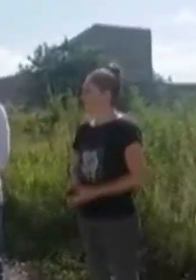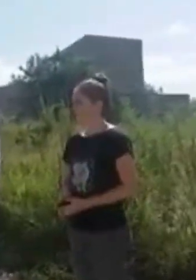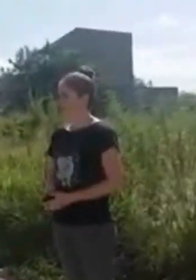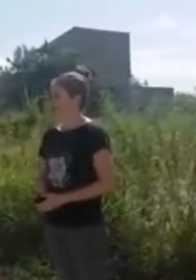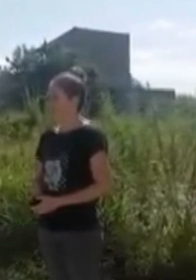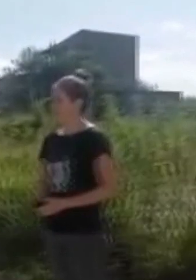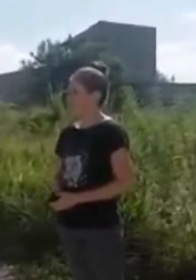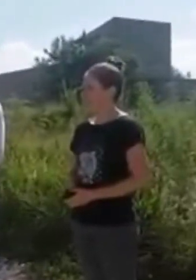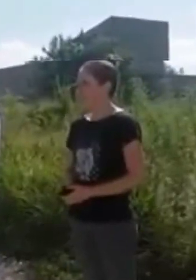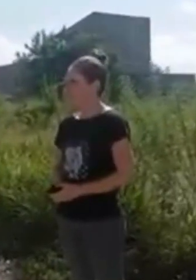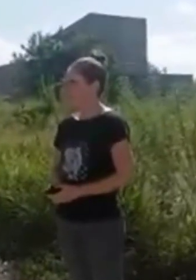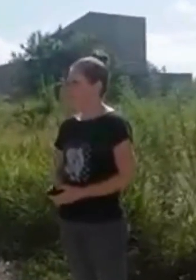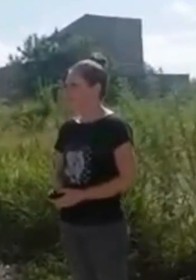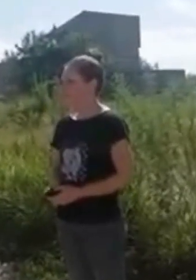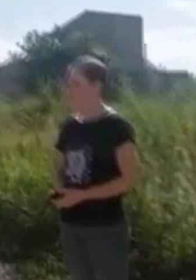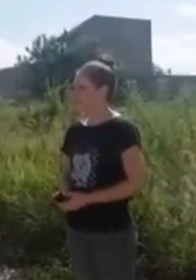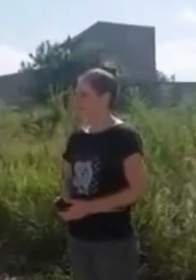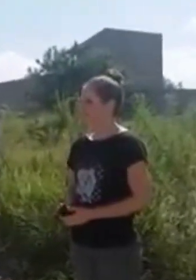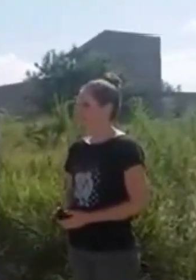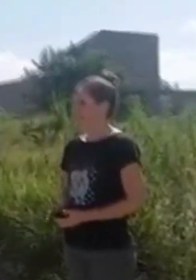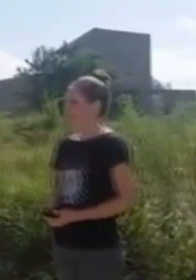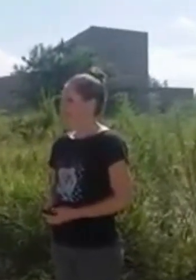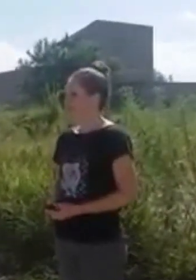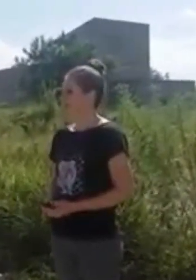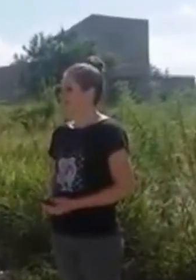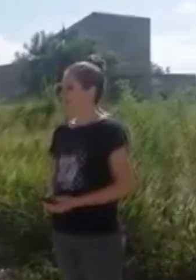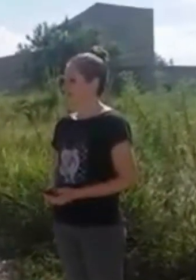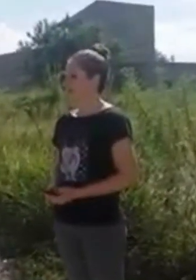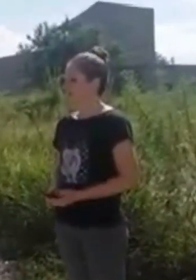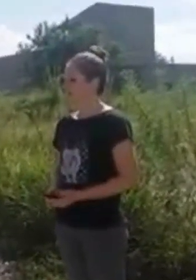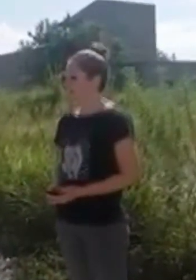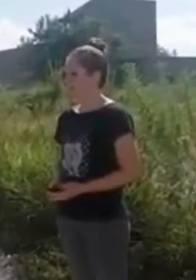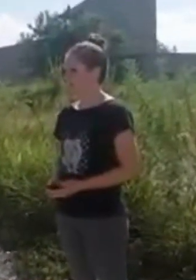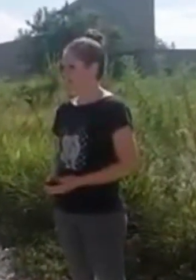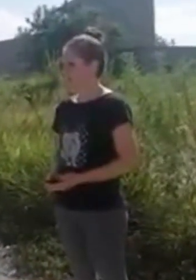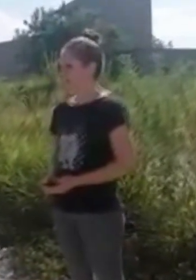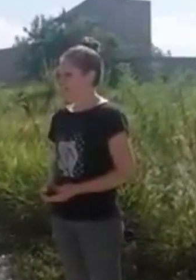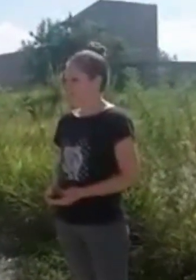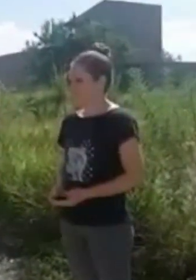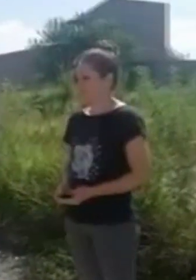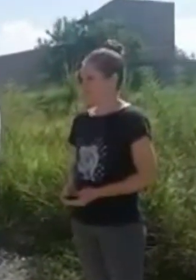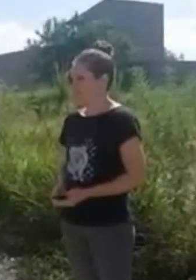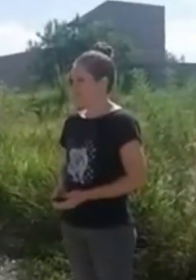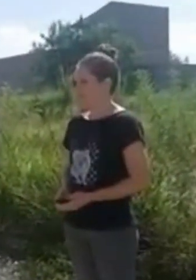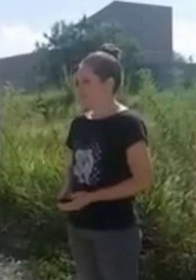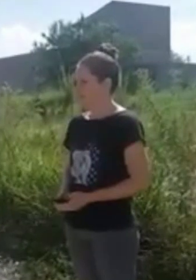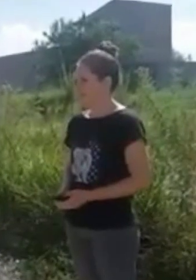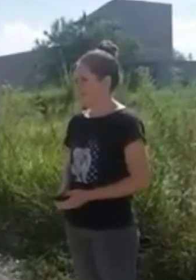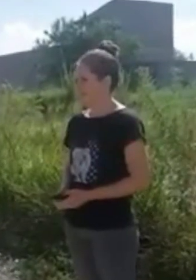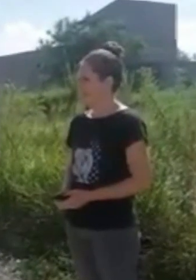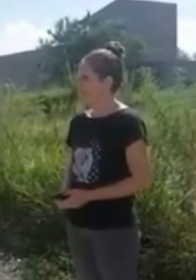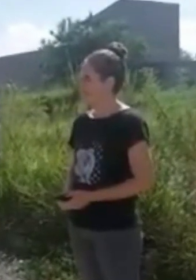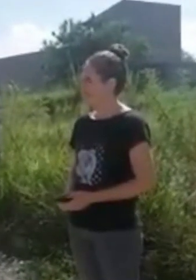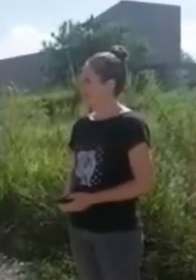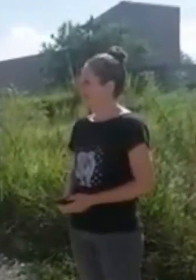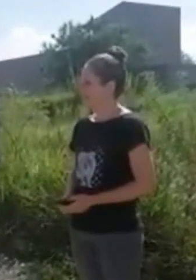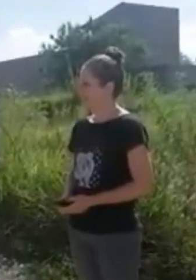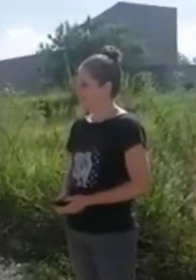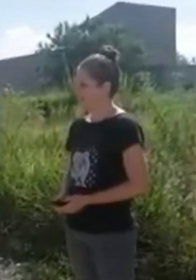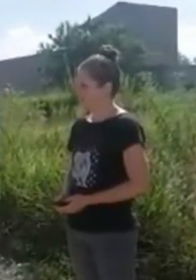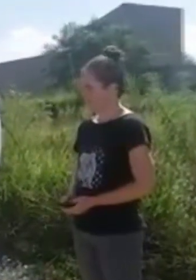Bom dia a todos. Estamos aqui no Éden, no Jardim Regente, junto com